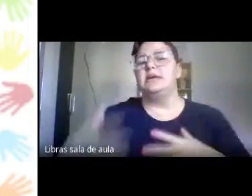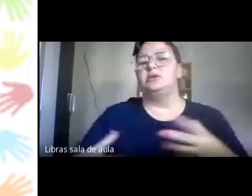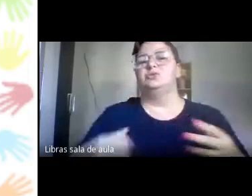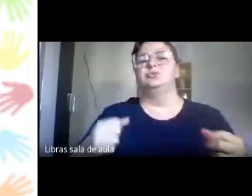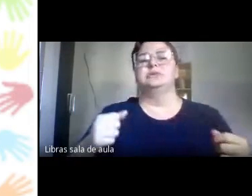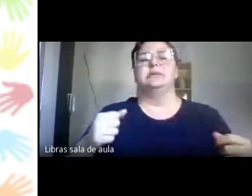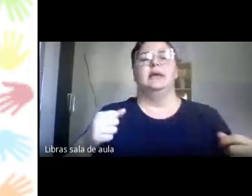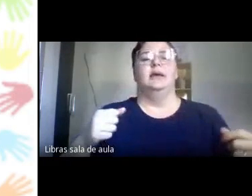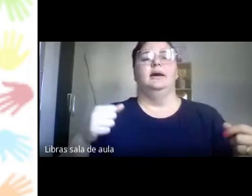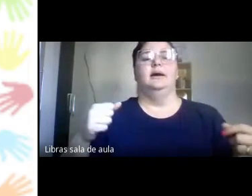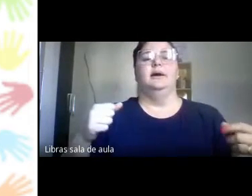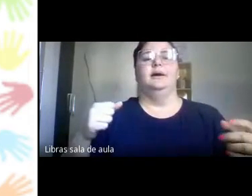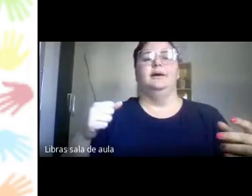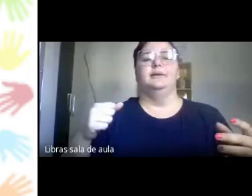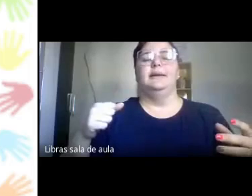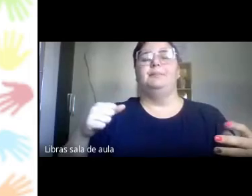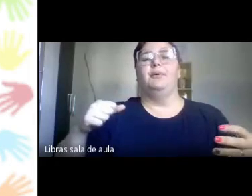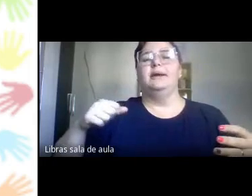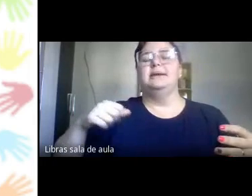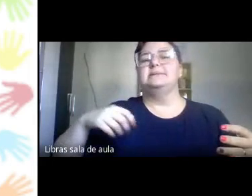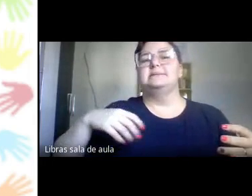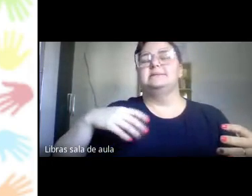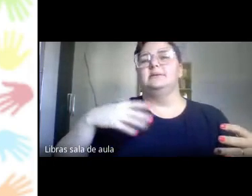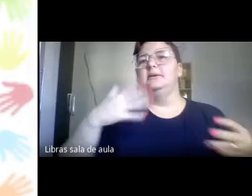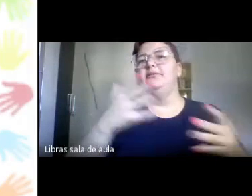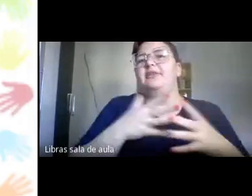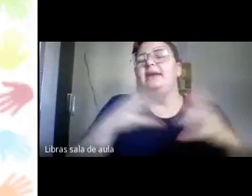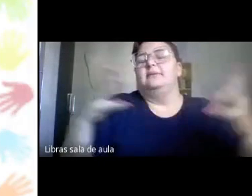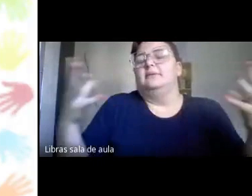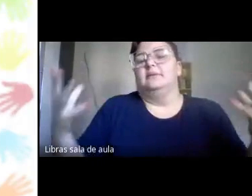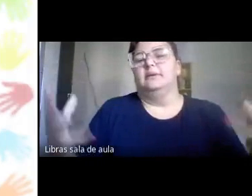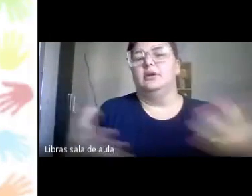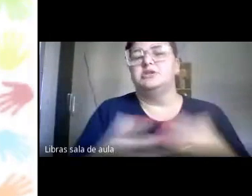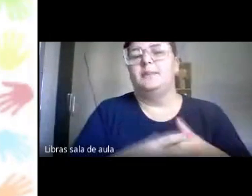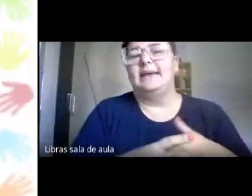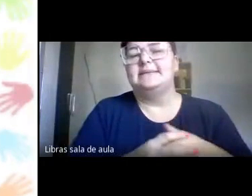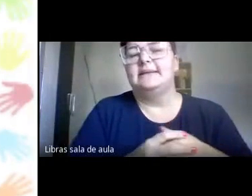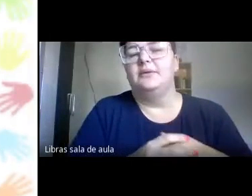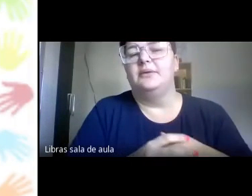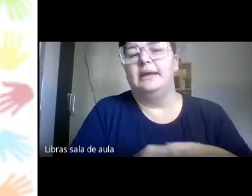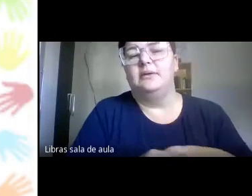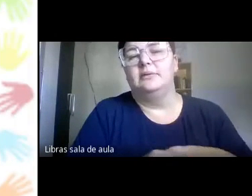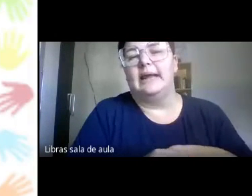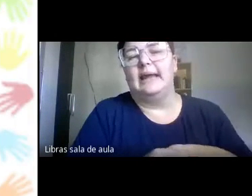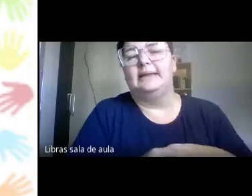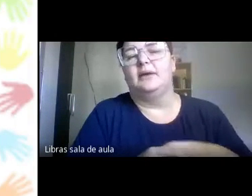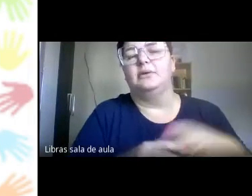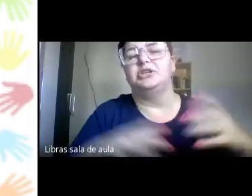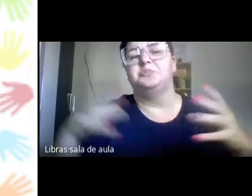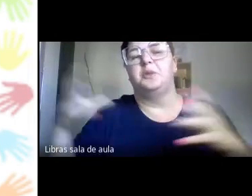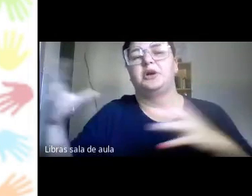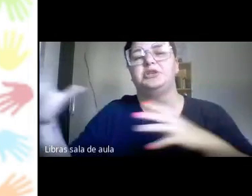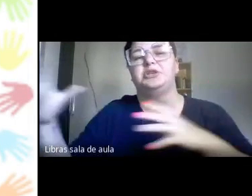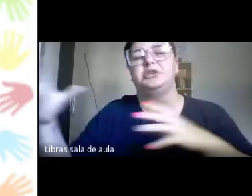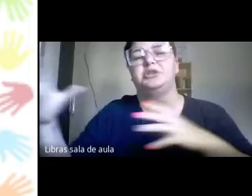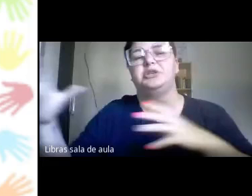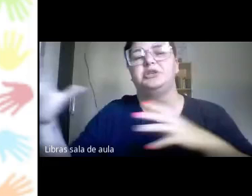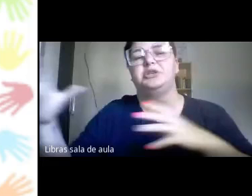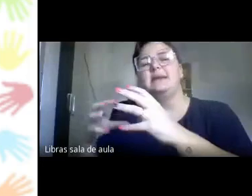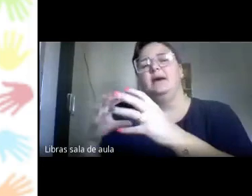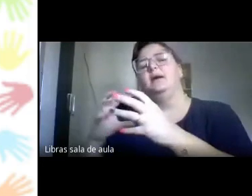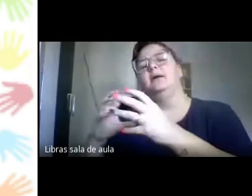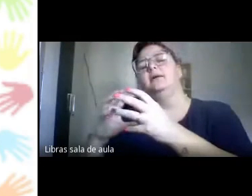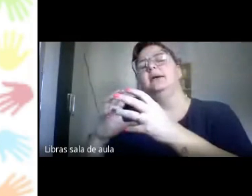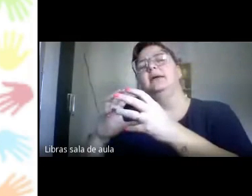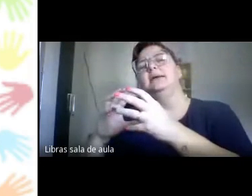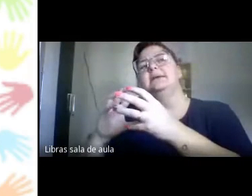dos índios, depois, enfim, nosso país é tão rico, né? Então a gente pode trazer coisas